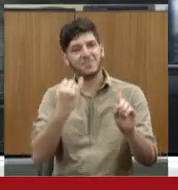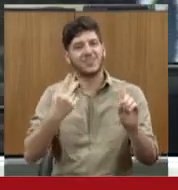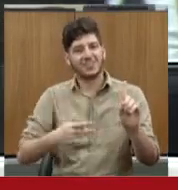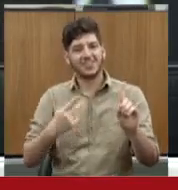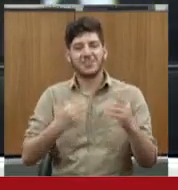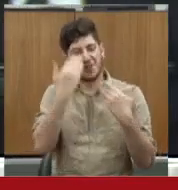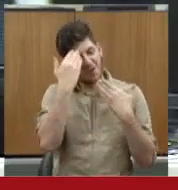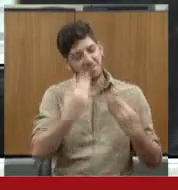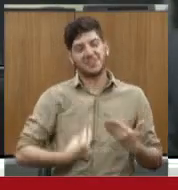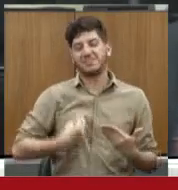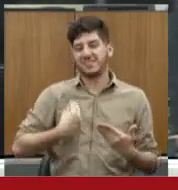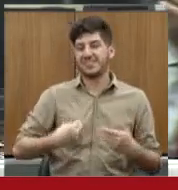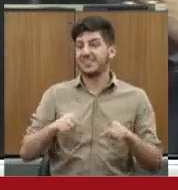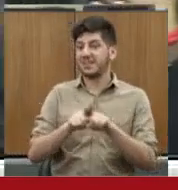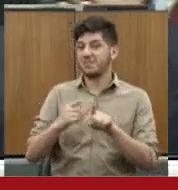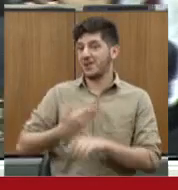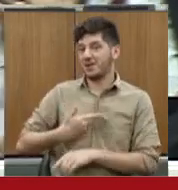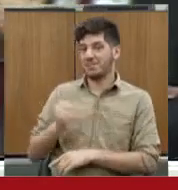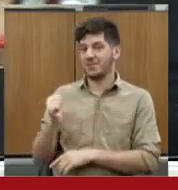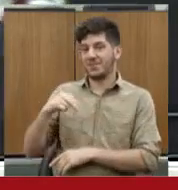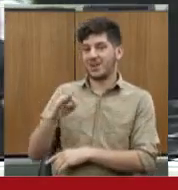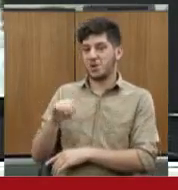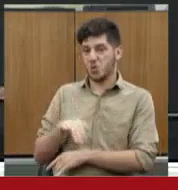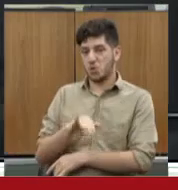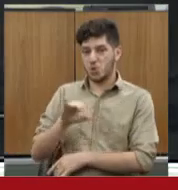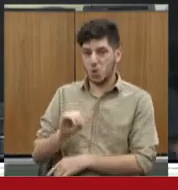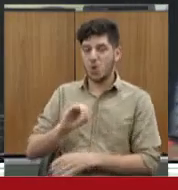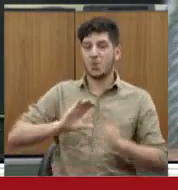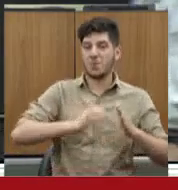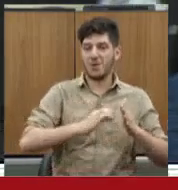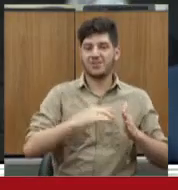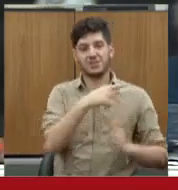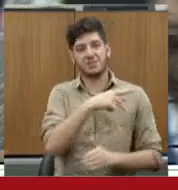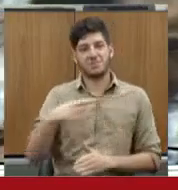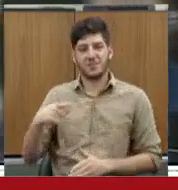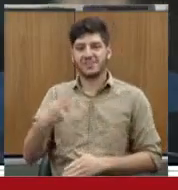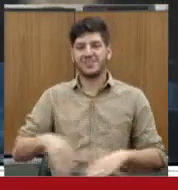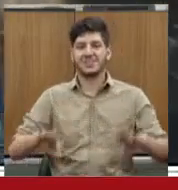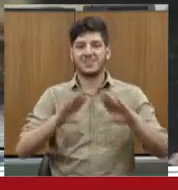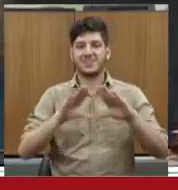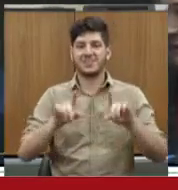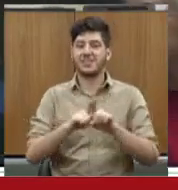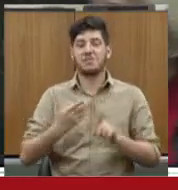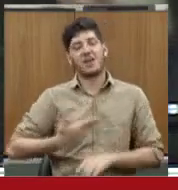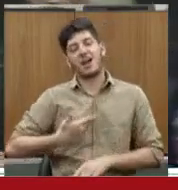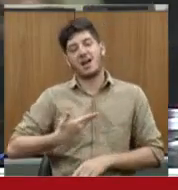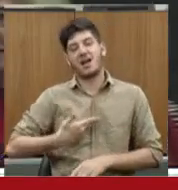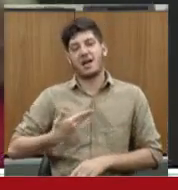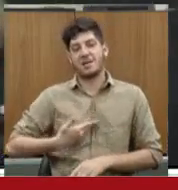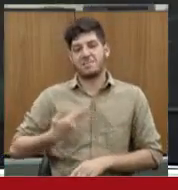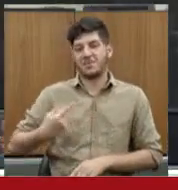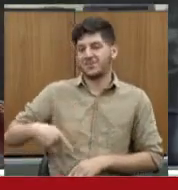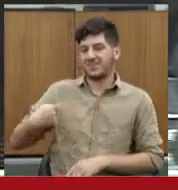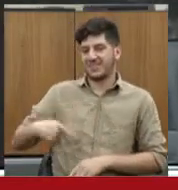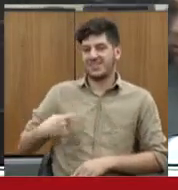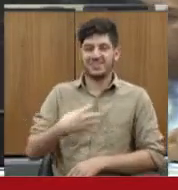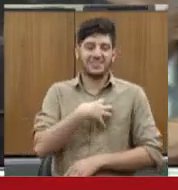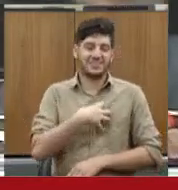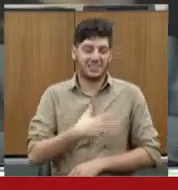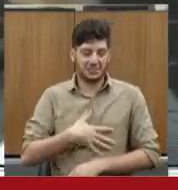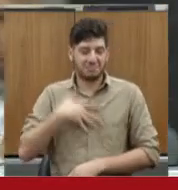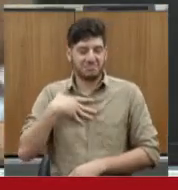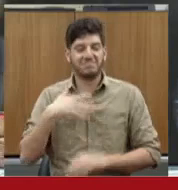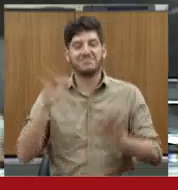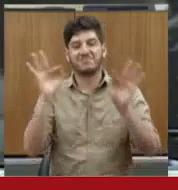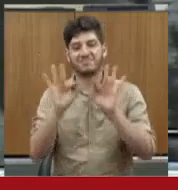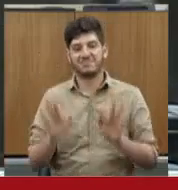Querido amigo Antônio Júlio, companheiro partidário, presidente dessa casa, fomos colegas também aqui na casa, e fico muito feliz